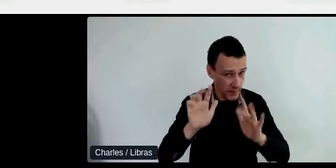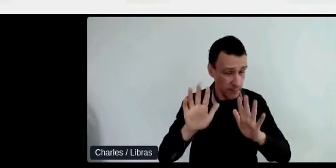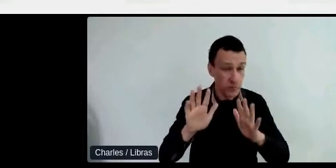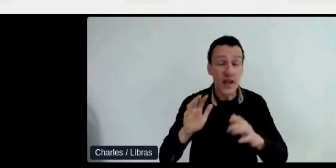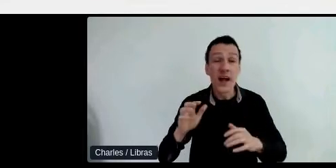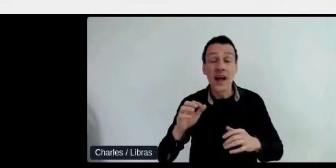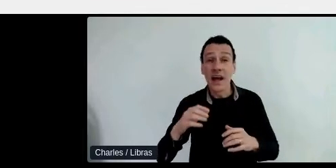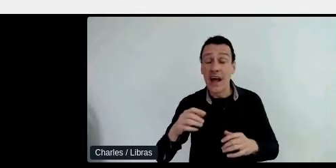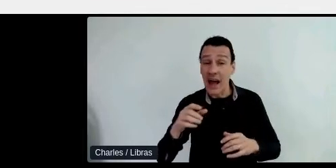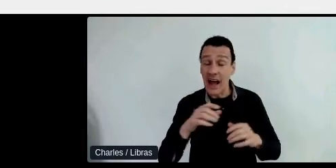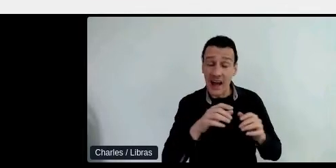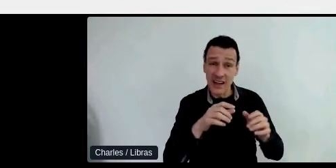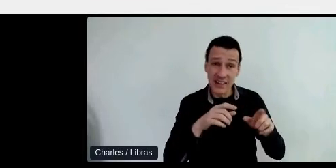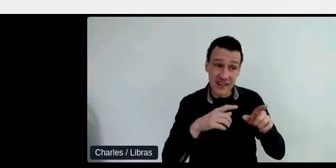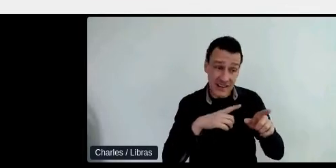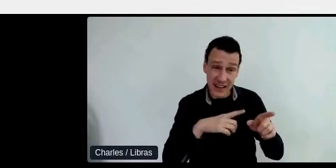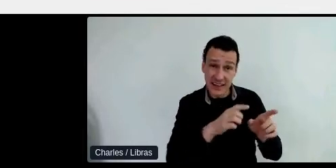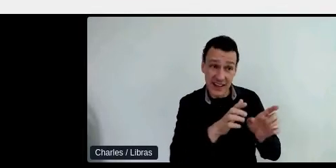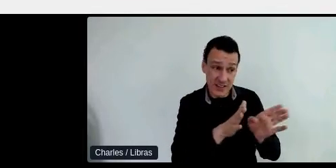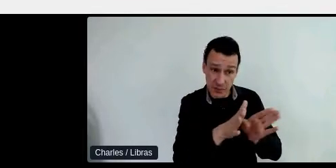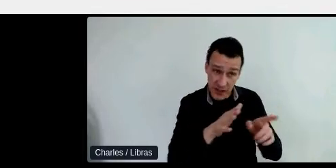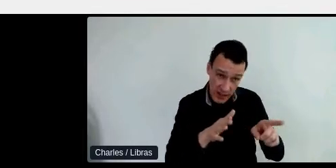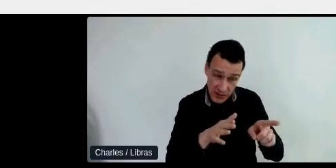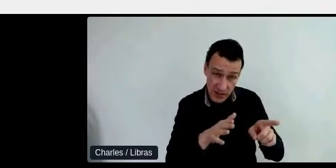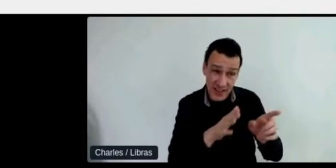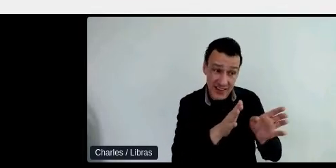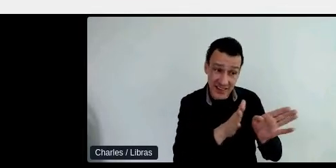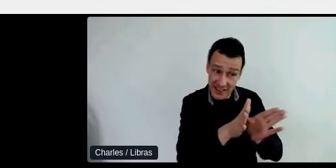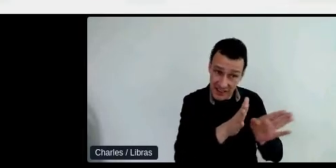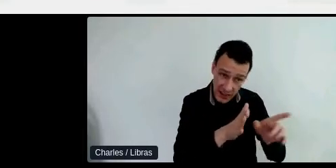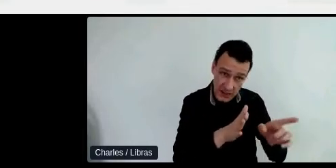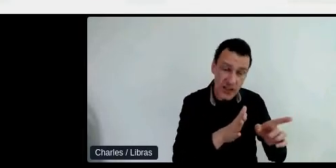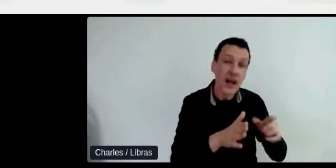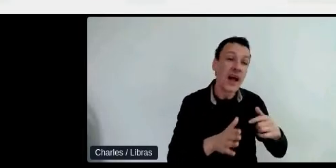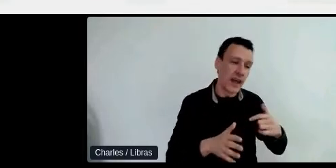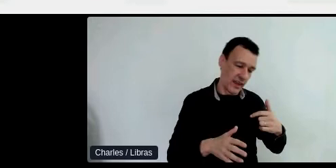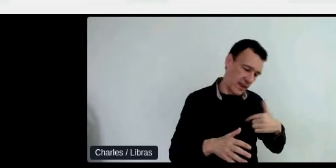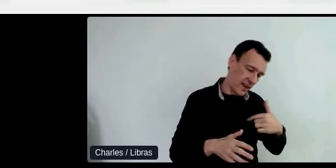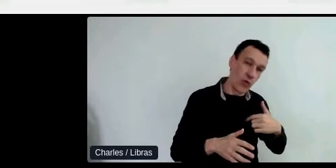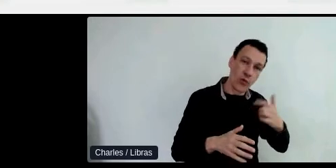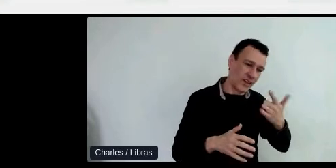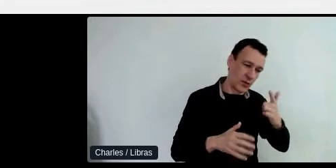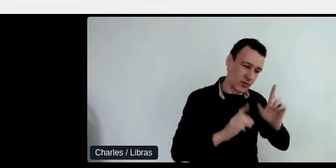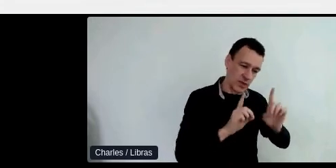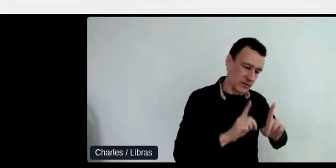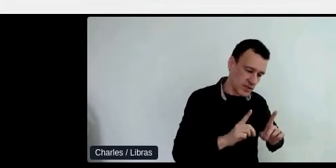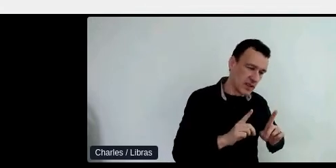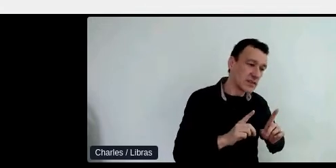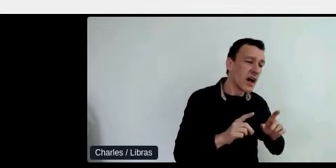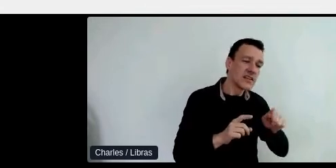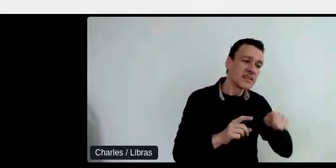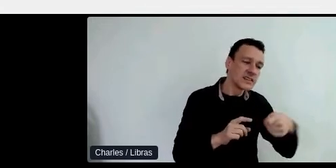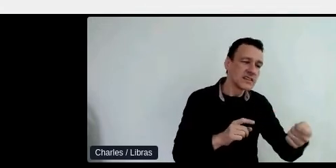mais fáceis, mas para quem tem deficiência, elas tornam possíveis. E aí entra nesse quesito